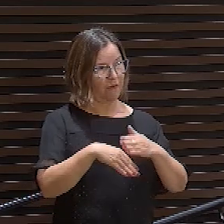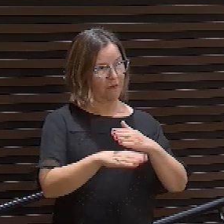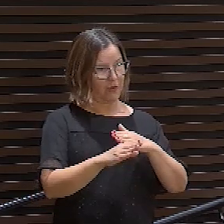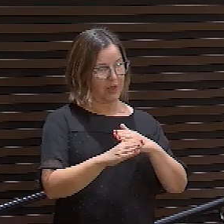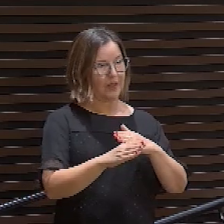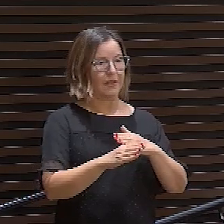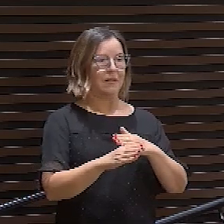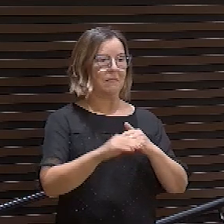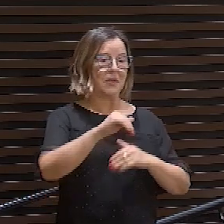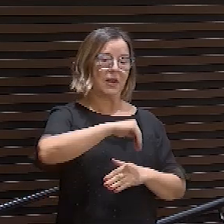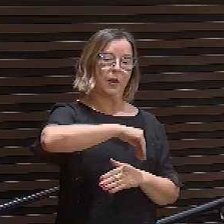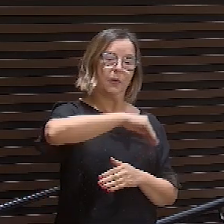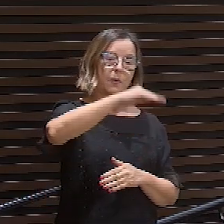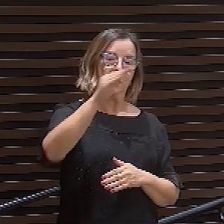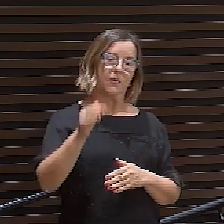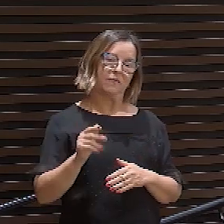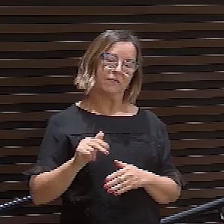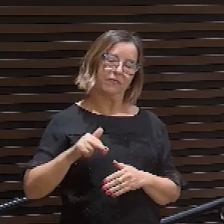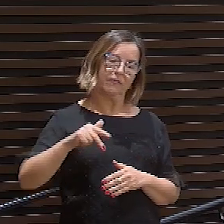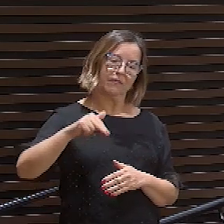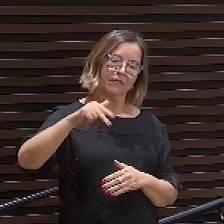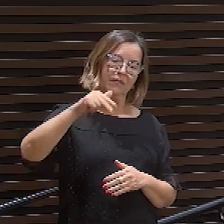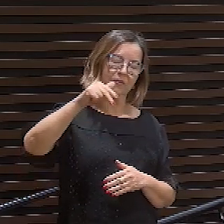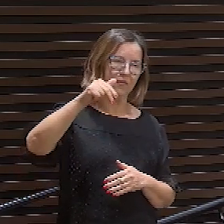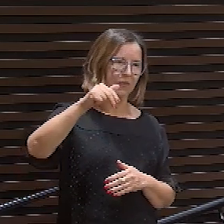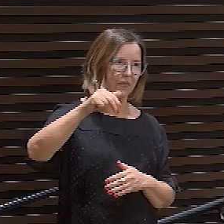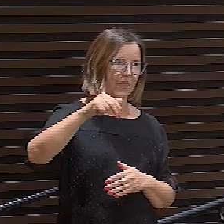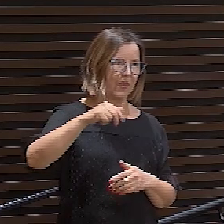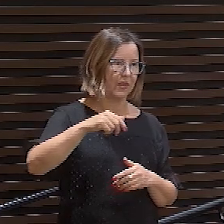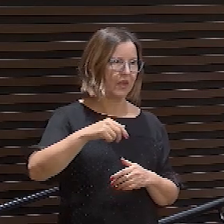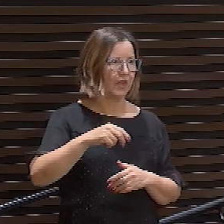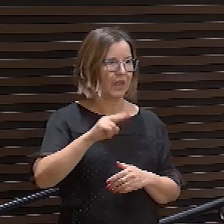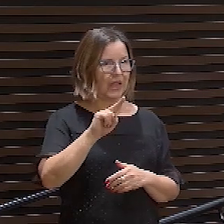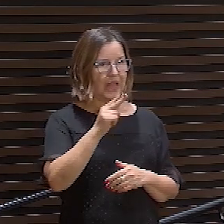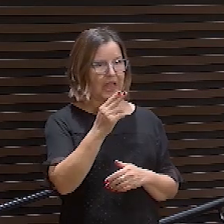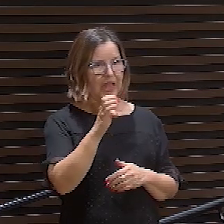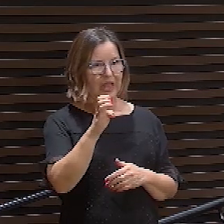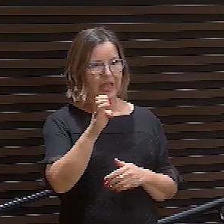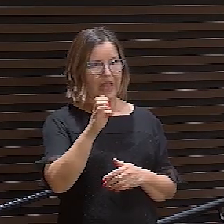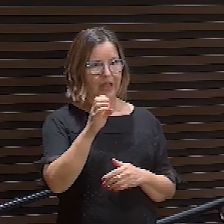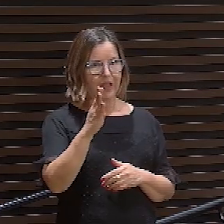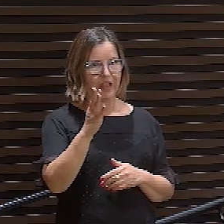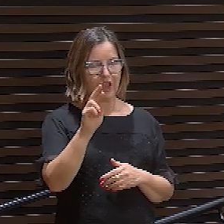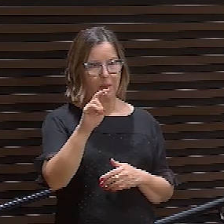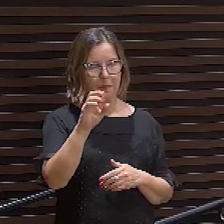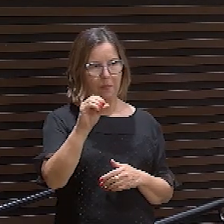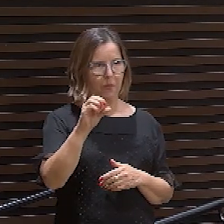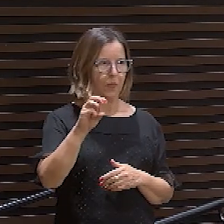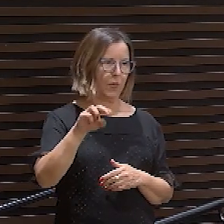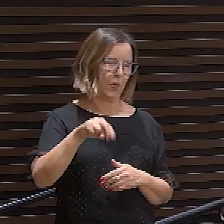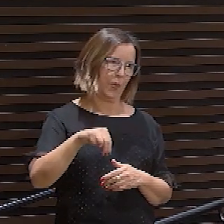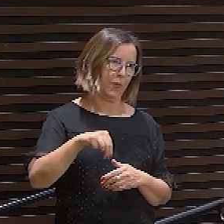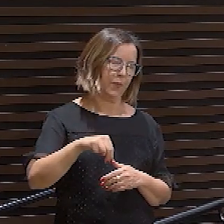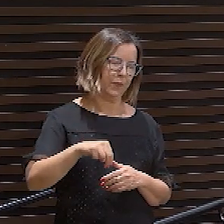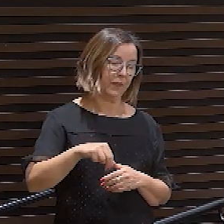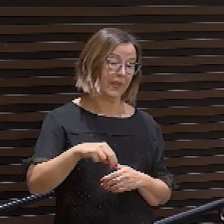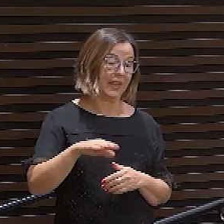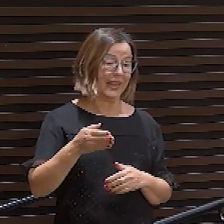Hebrom, terra seca, difícil, e lá ele constrói um